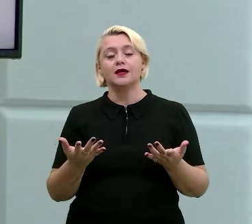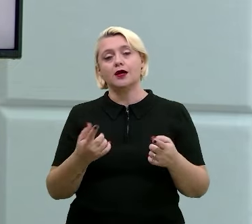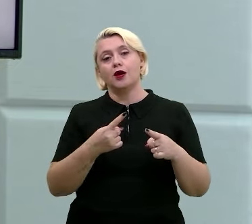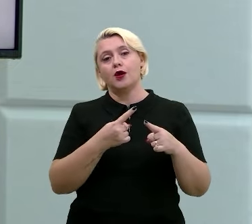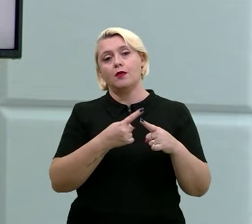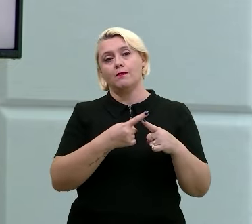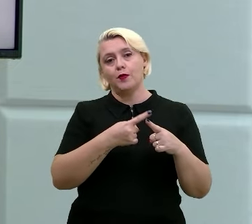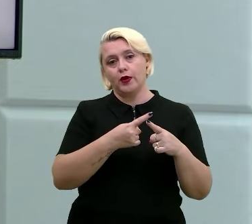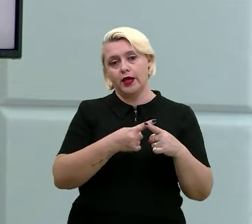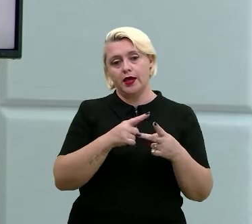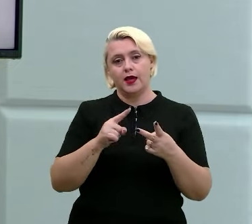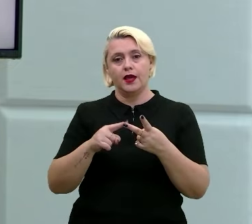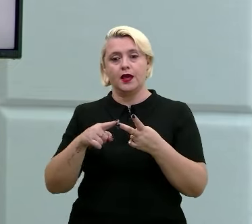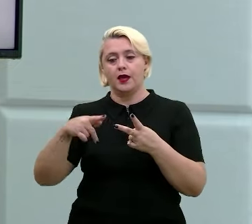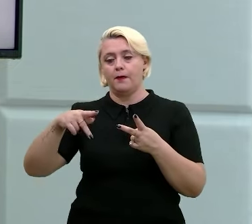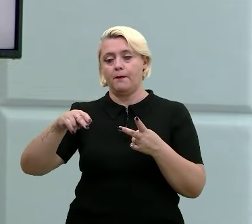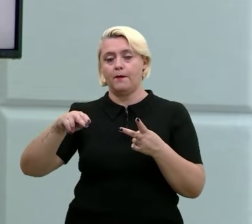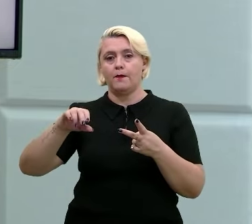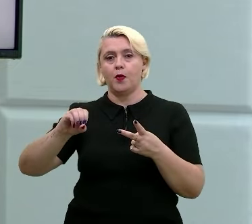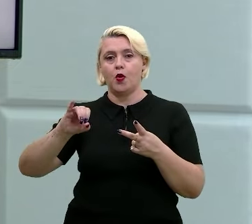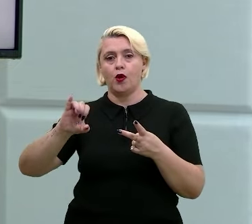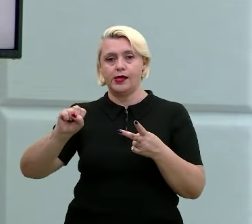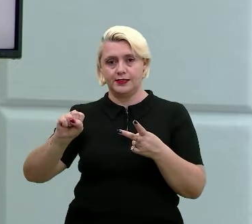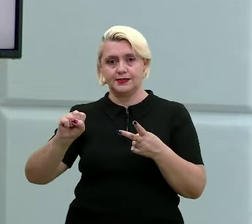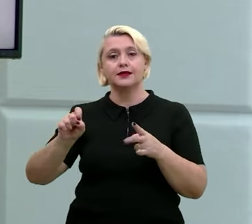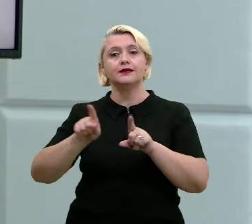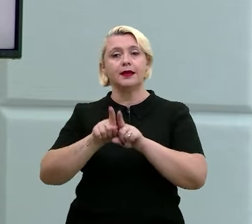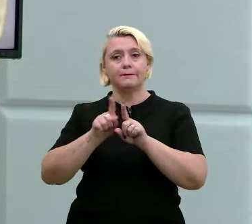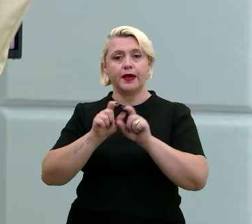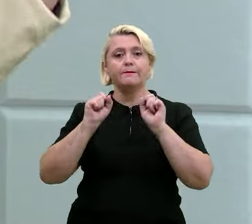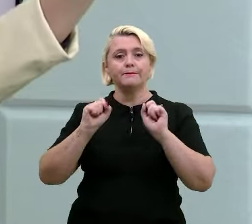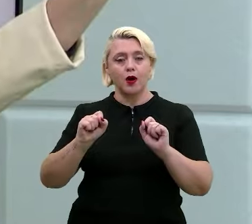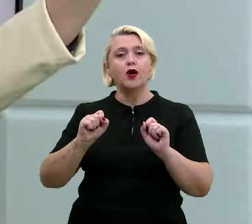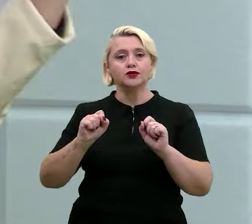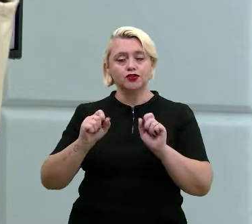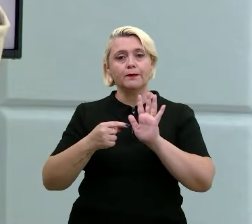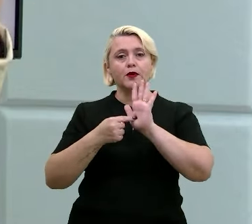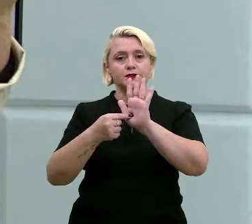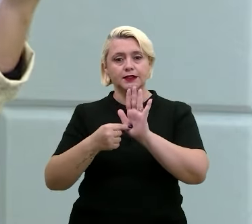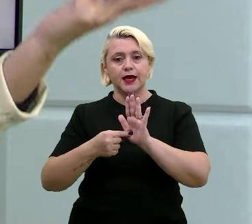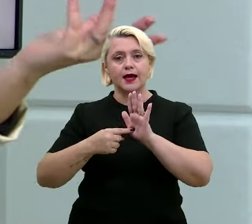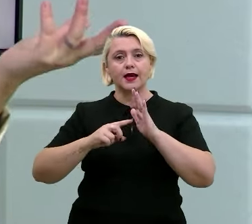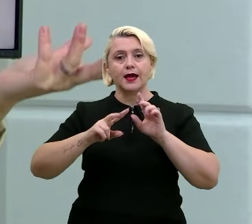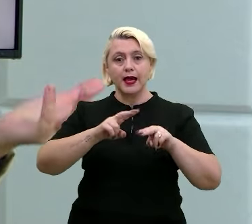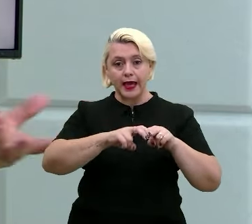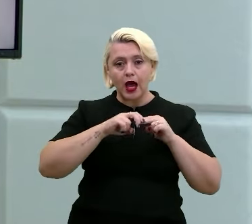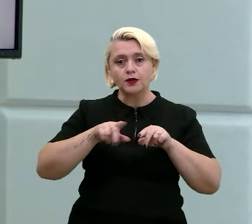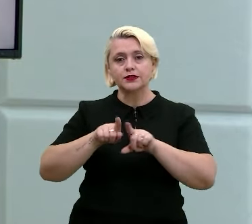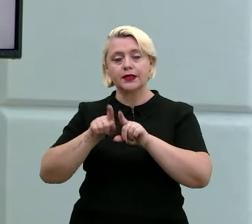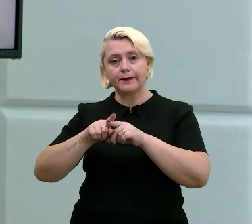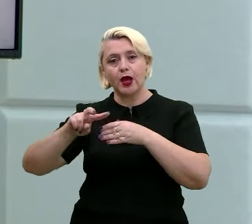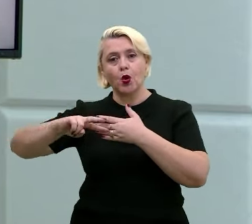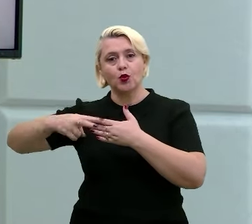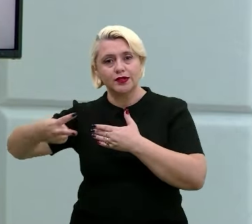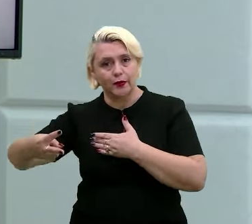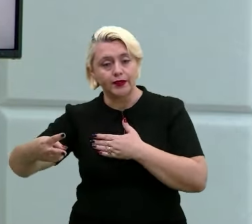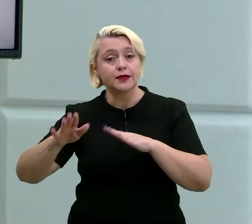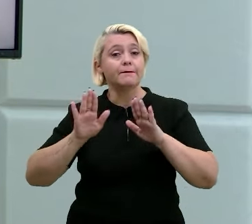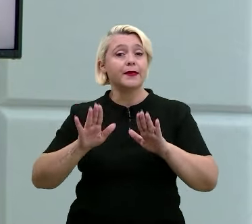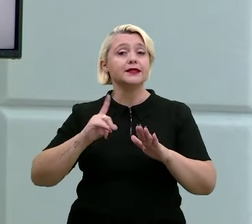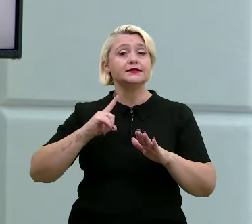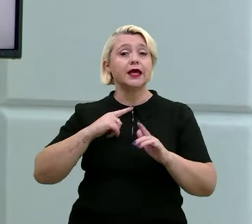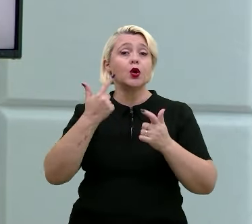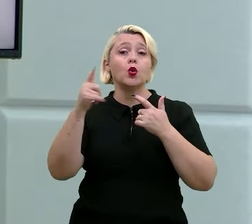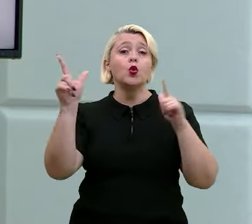porquê, eles também servem para indicar uma causa e uma consequência logo a seguir. Mas tem esses